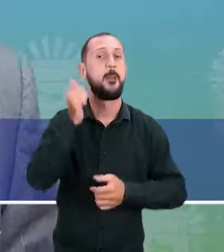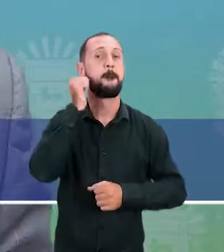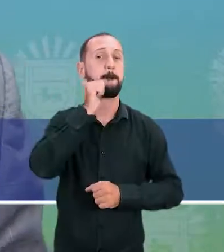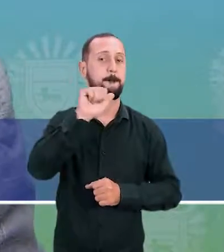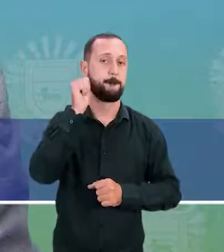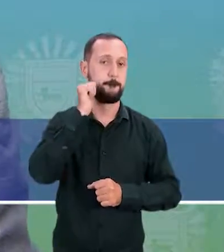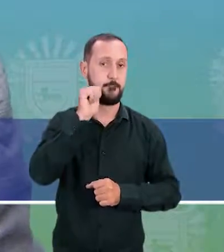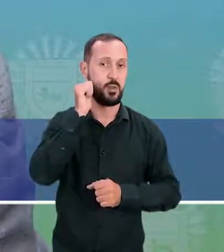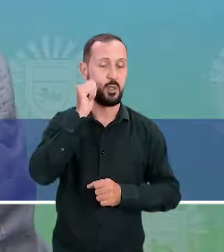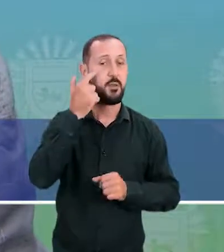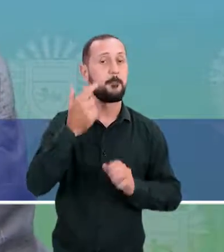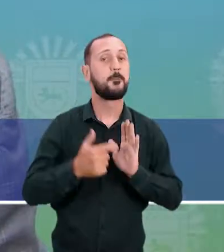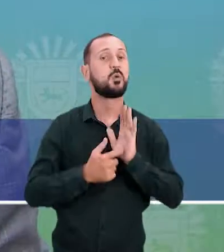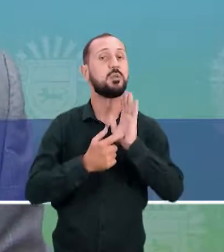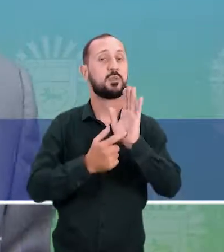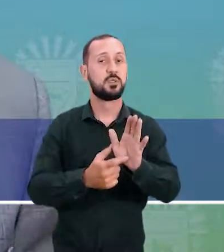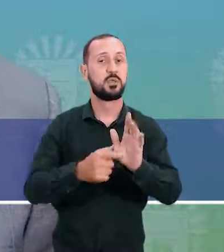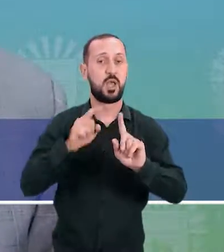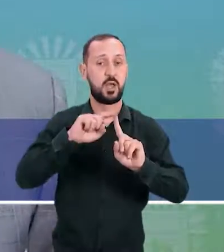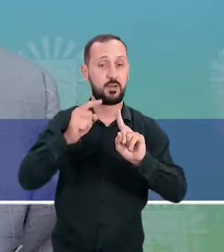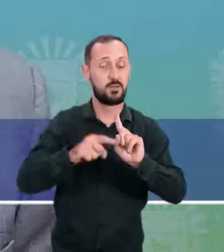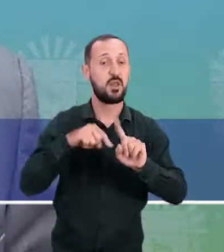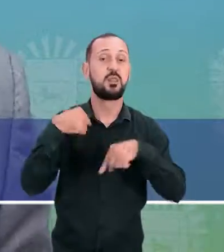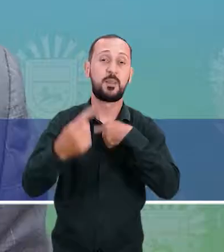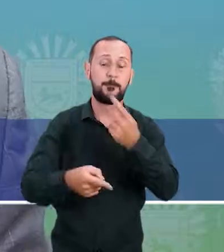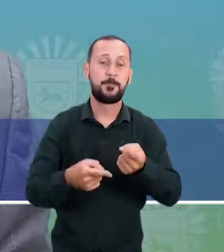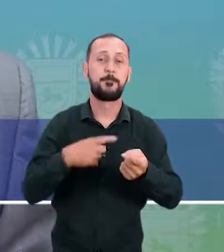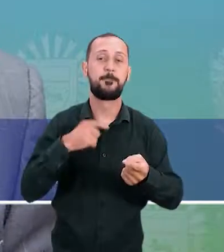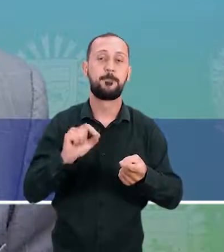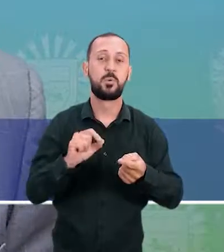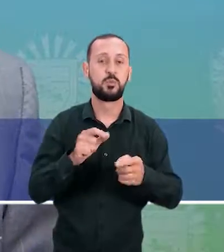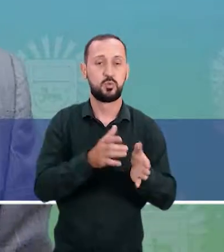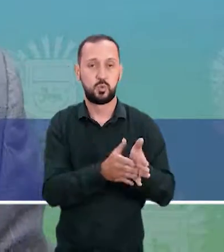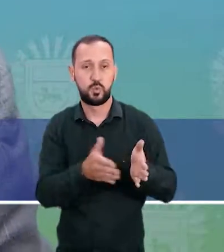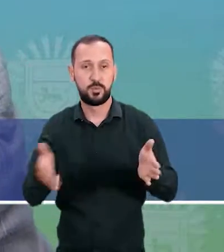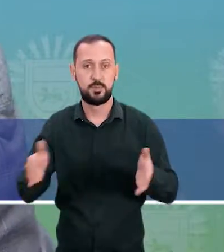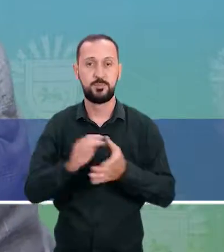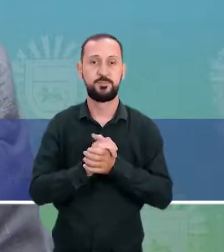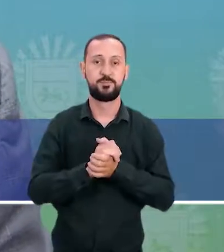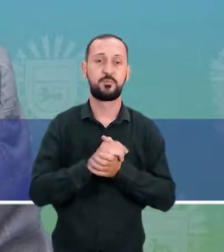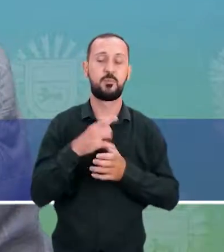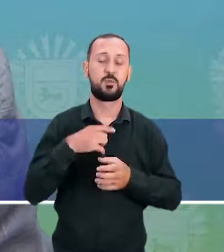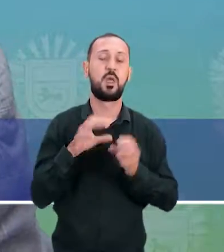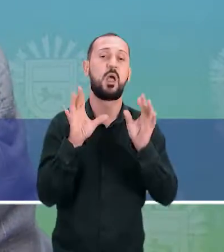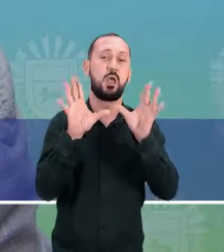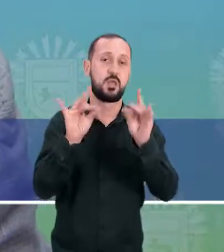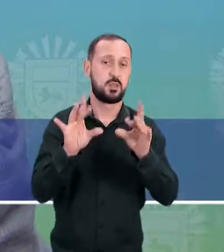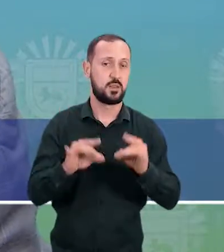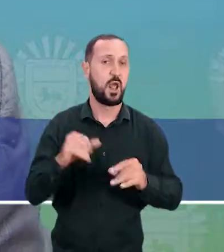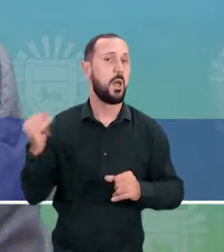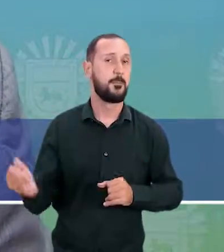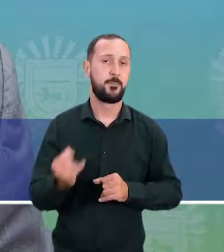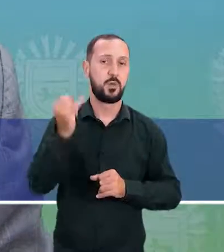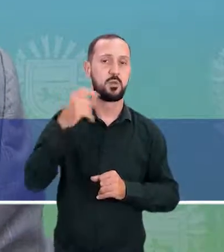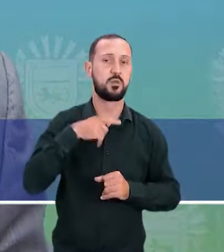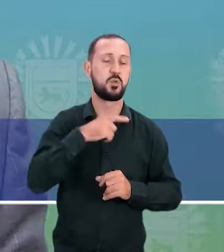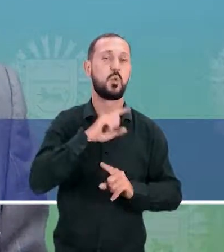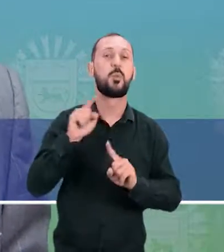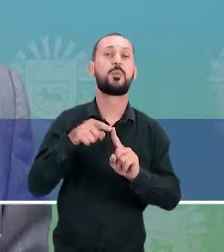da matrícula para aquelas mulheres que constate a gravidez após o início do certame. Portanto, são